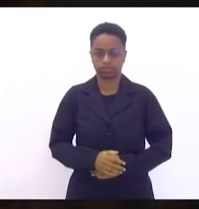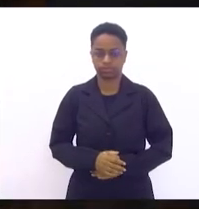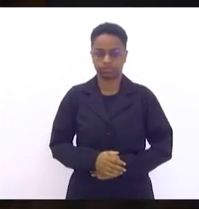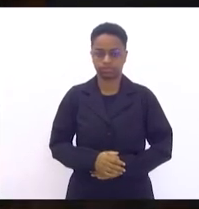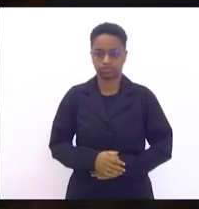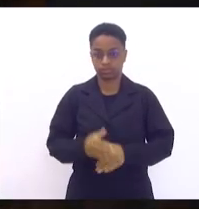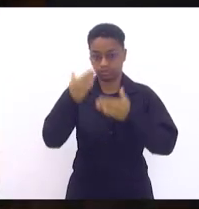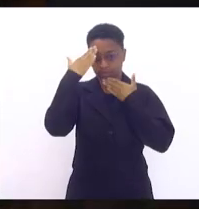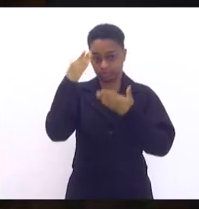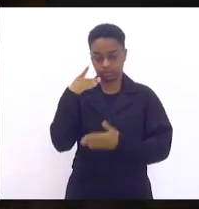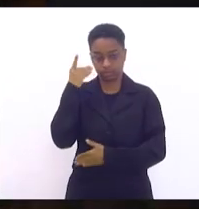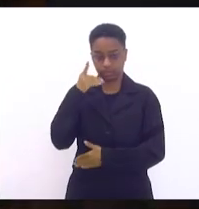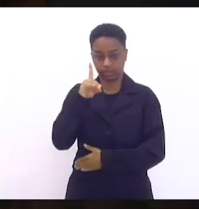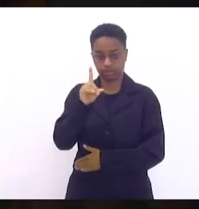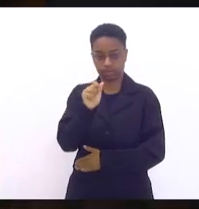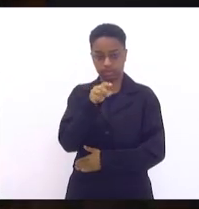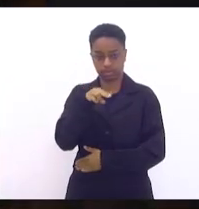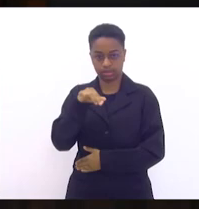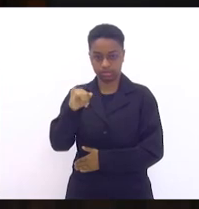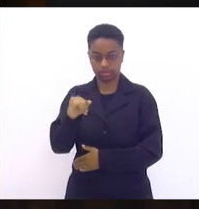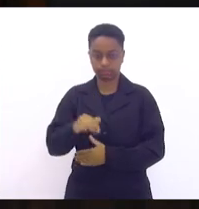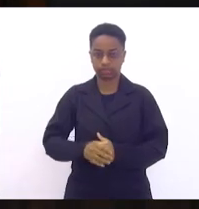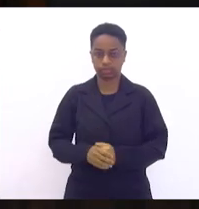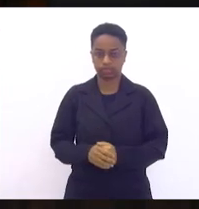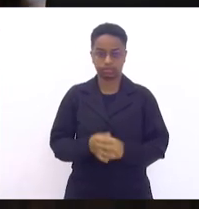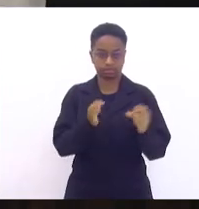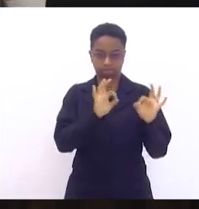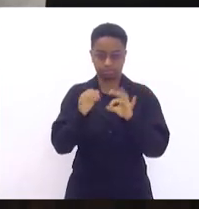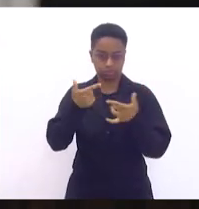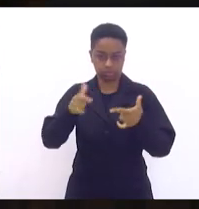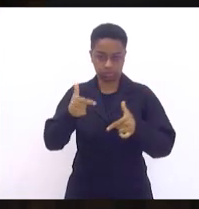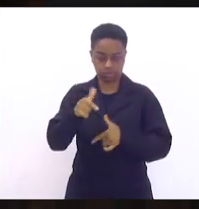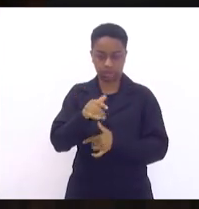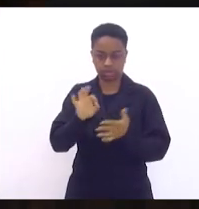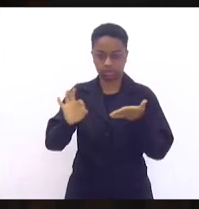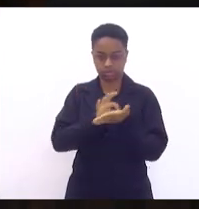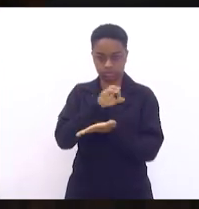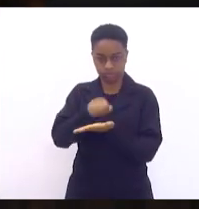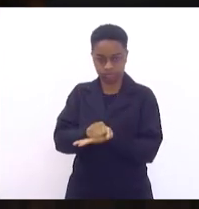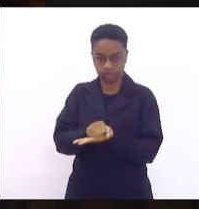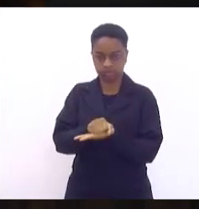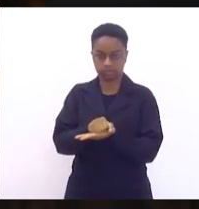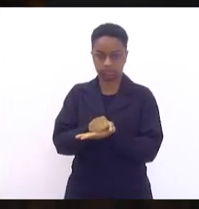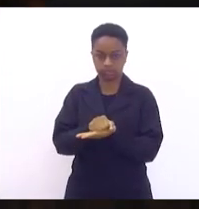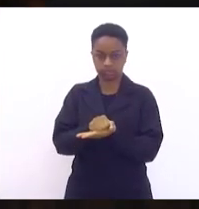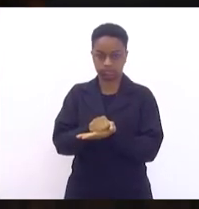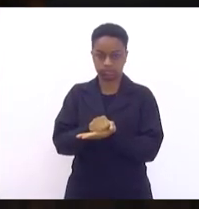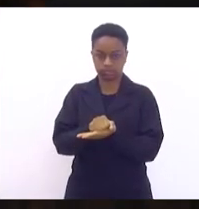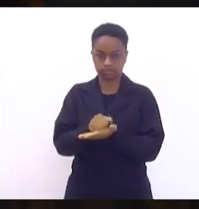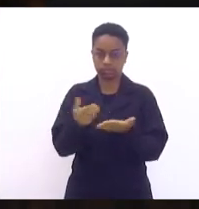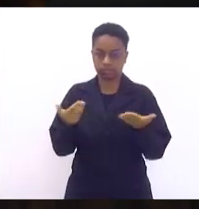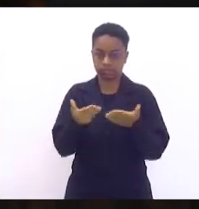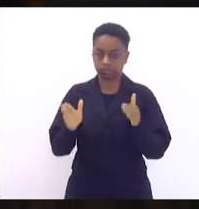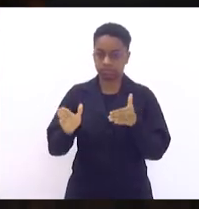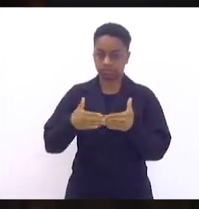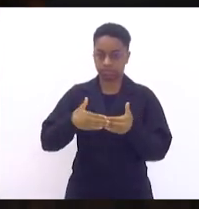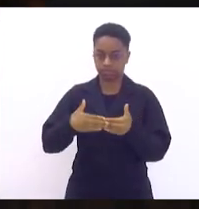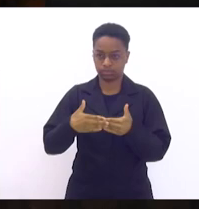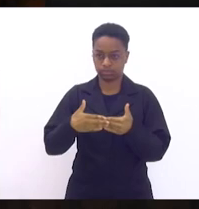Muito obrigado, deputada Dani. Em não havendo mais oradores inscritos, está